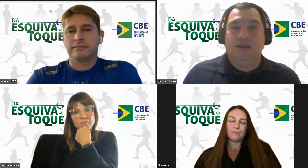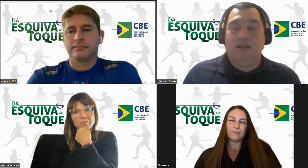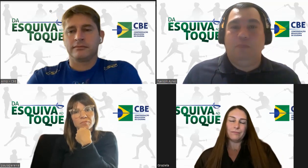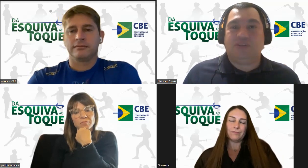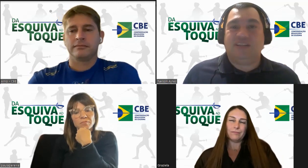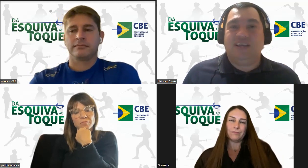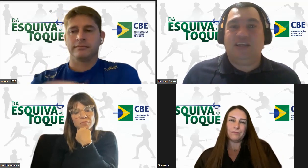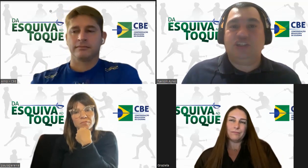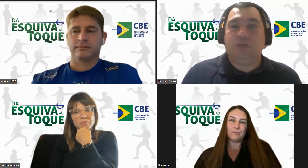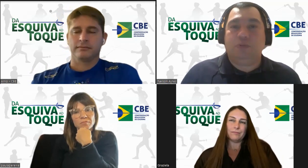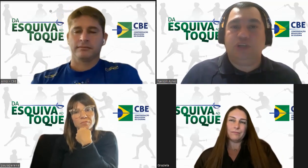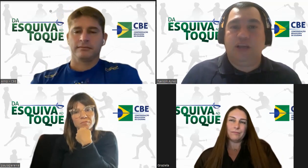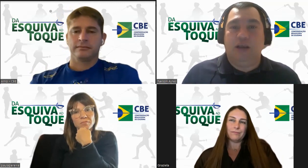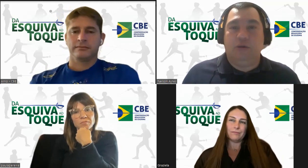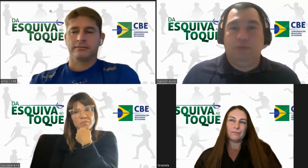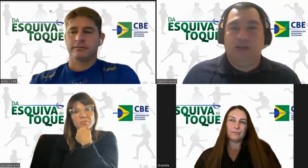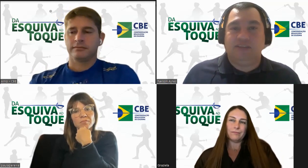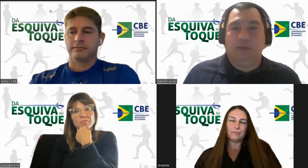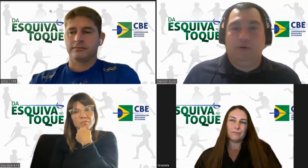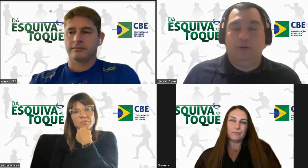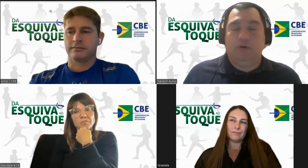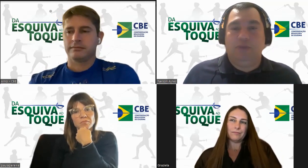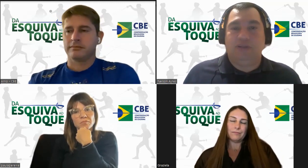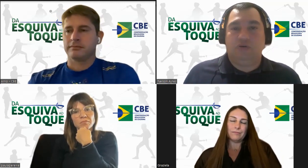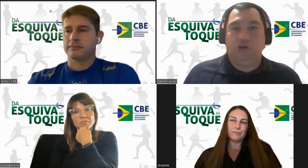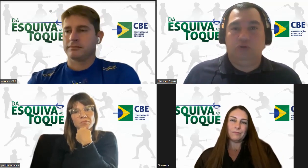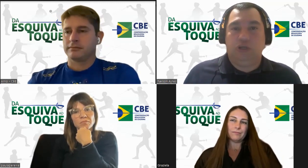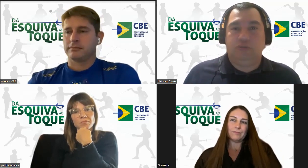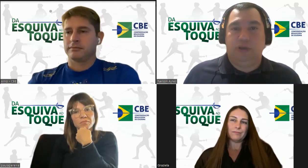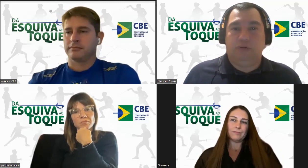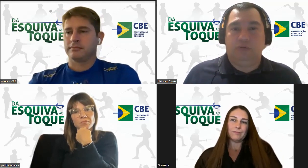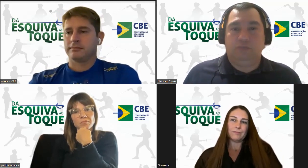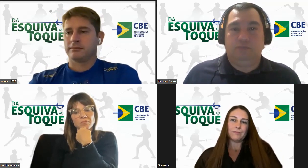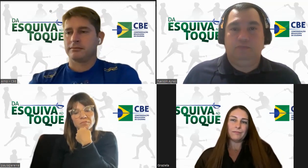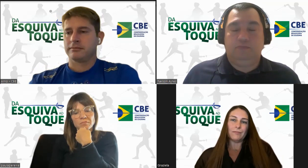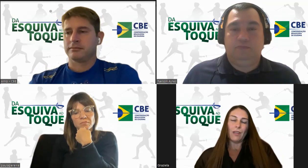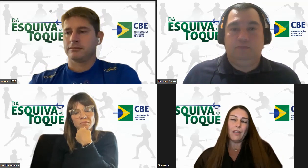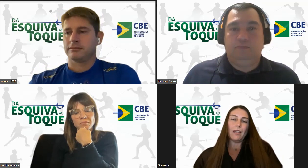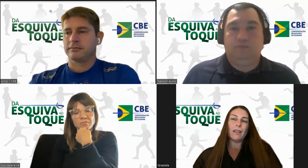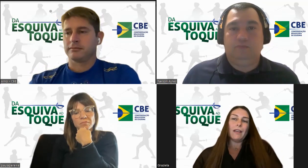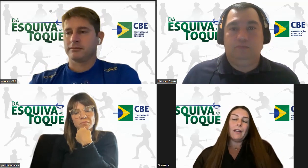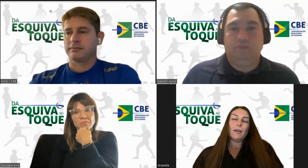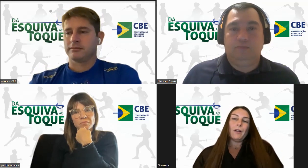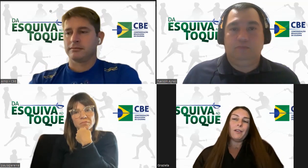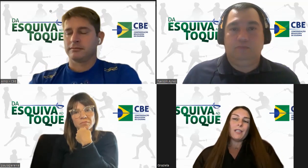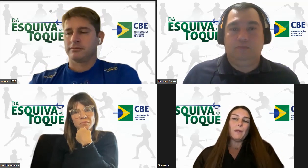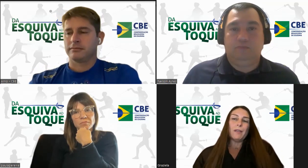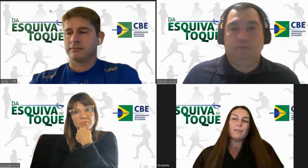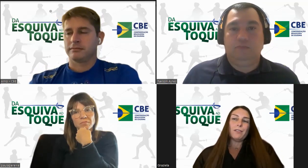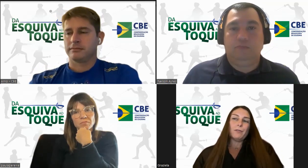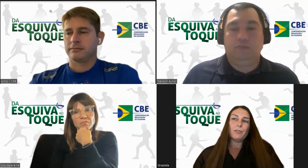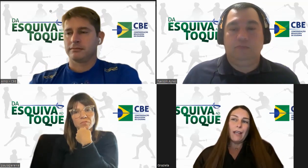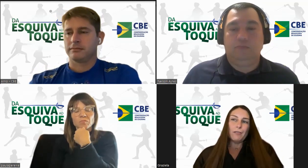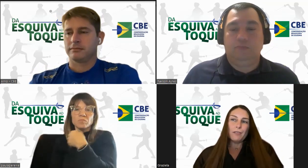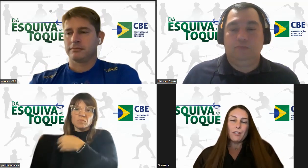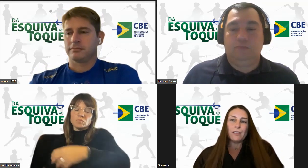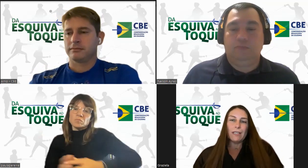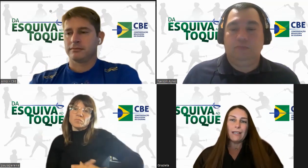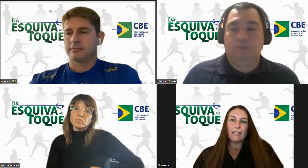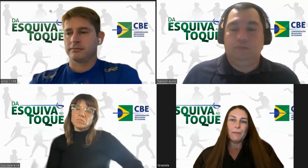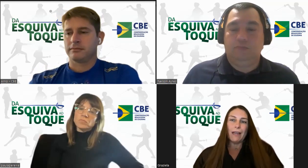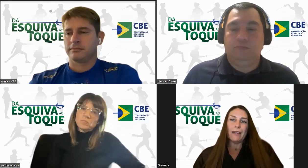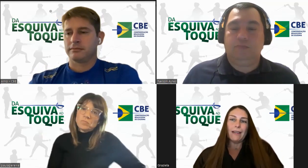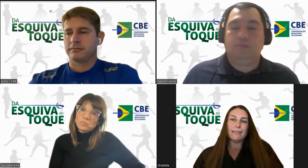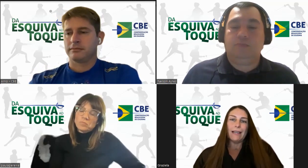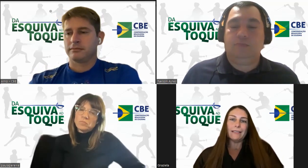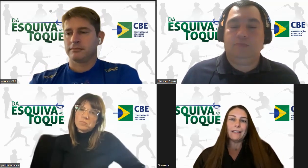que ele possa ter que tipo de ganho por exemplo numa competição de alto rendimento Acho que primeiro de tudo né o